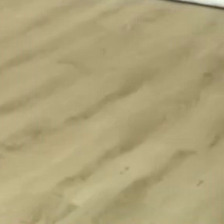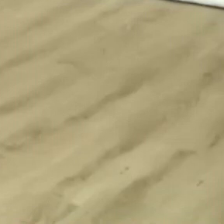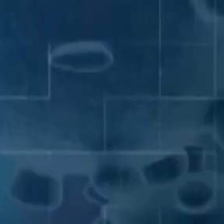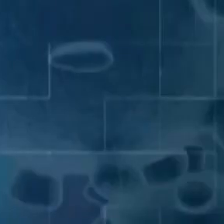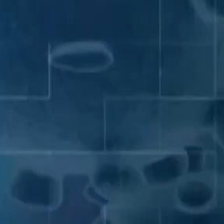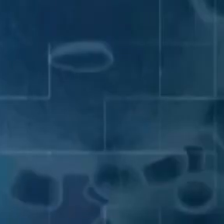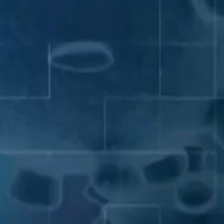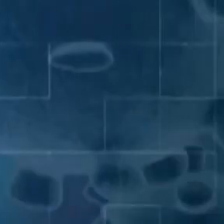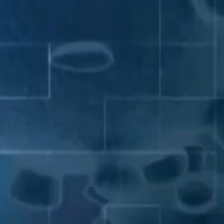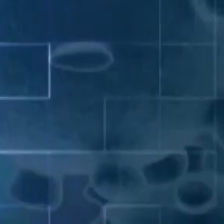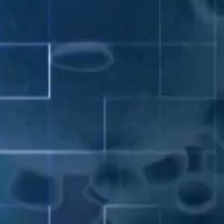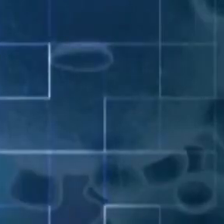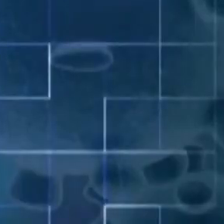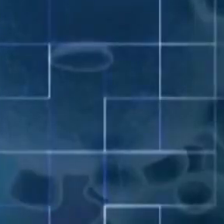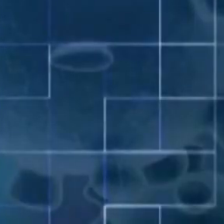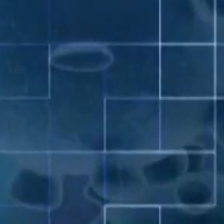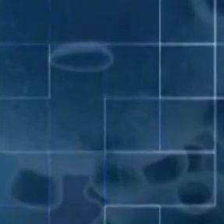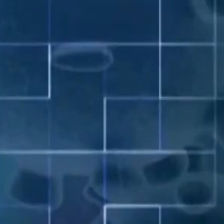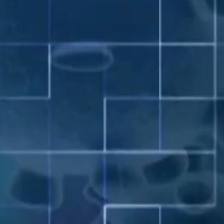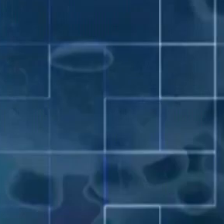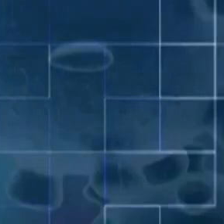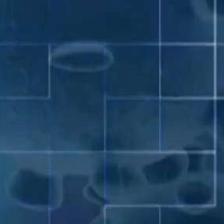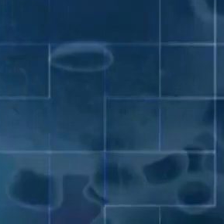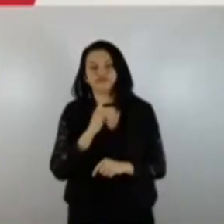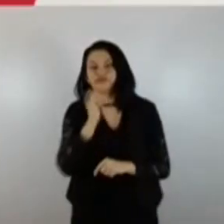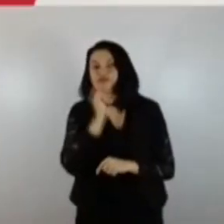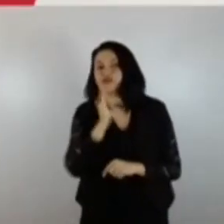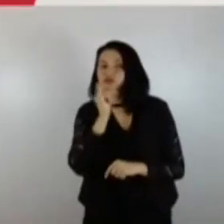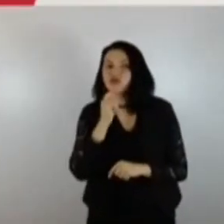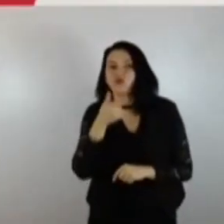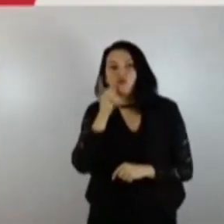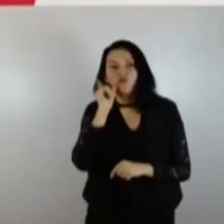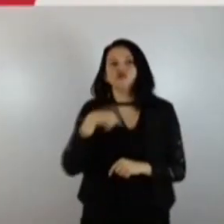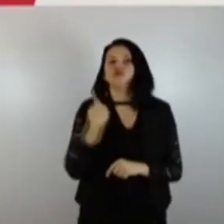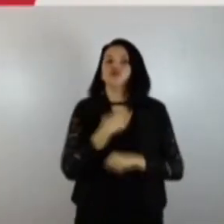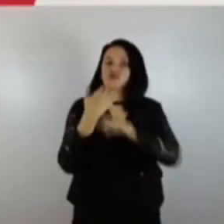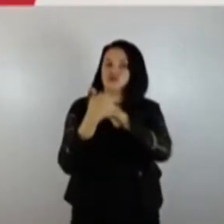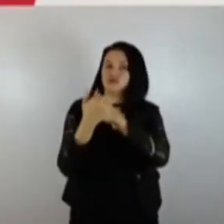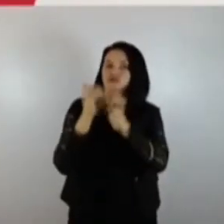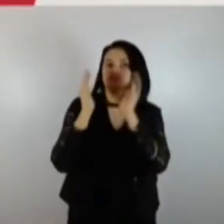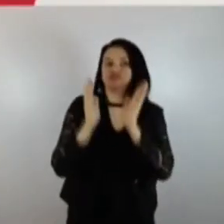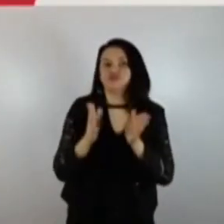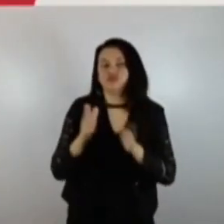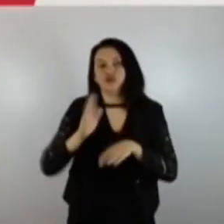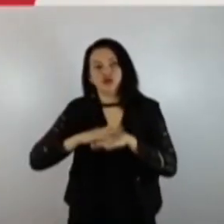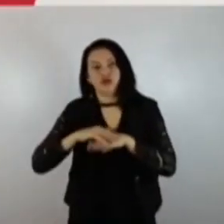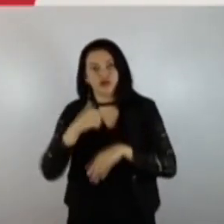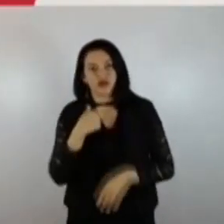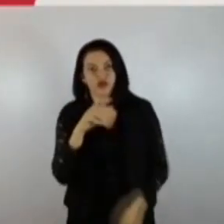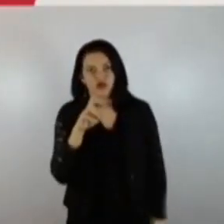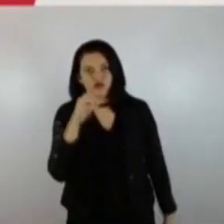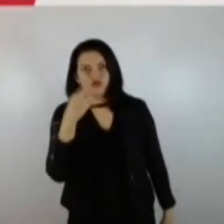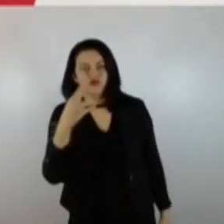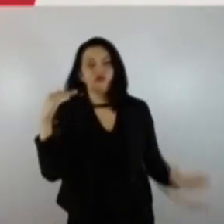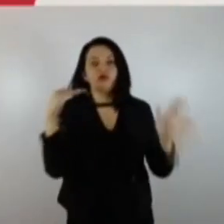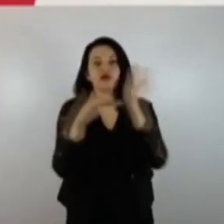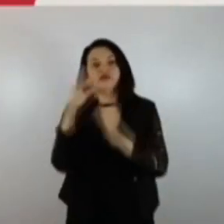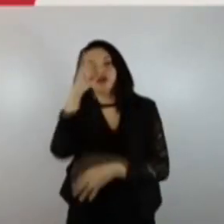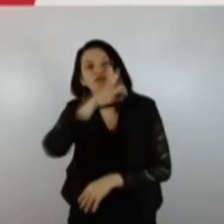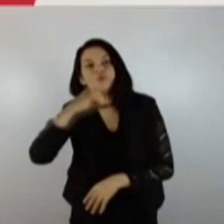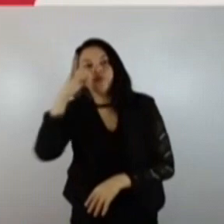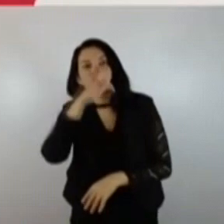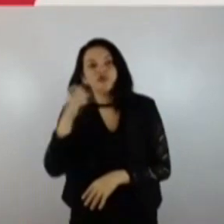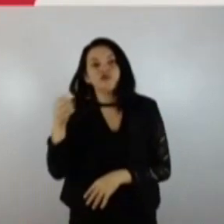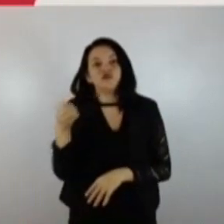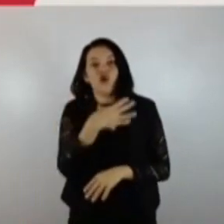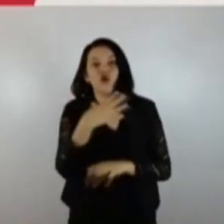governador. Decisão do bloqueio total. Nós fomos intimados já e irei até o domingo editar